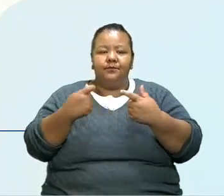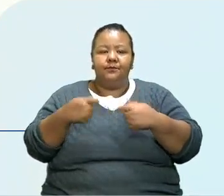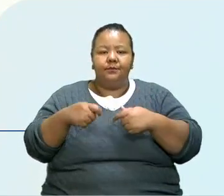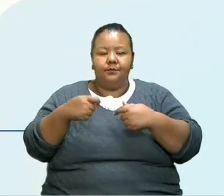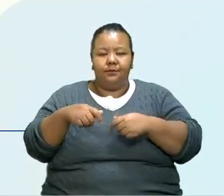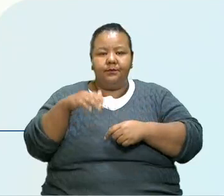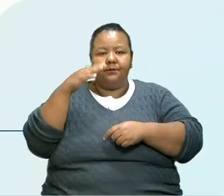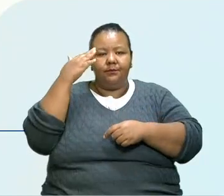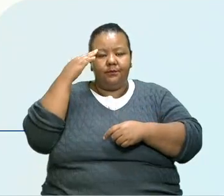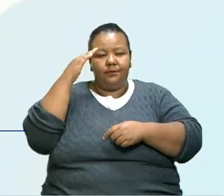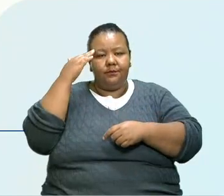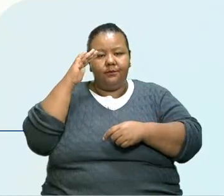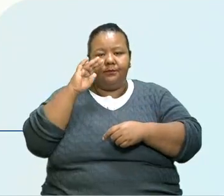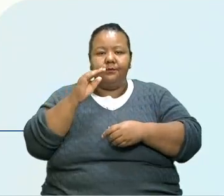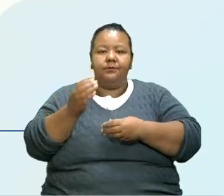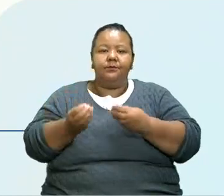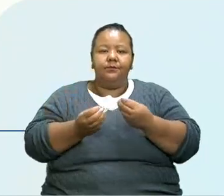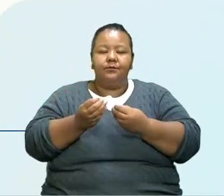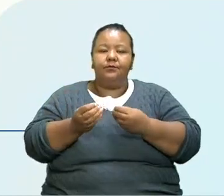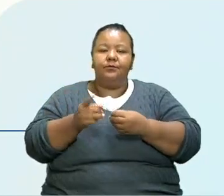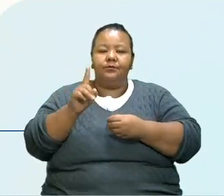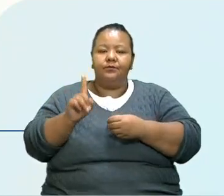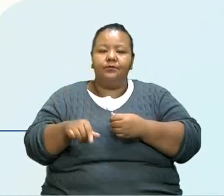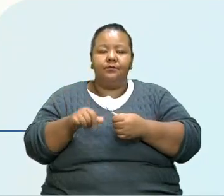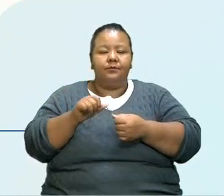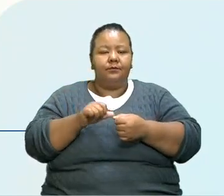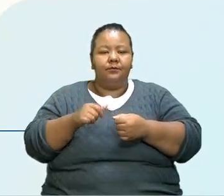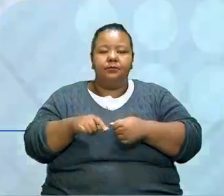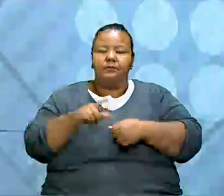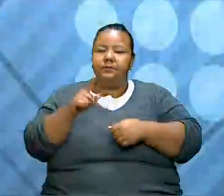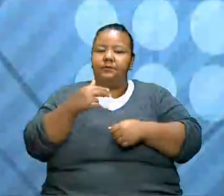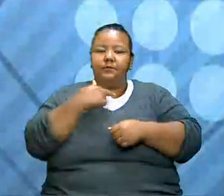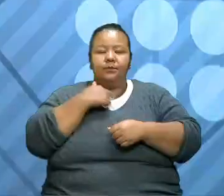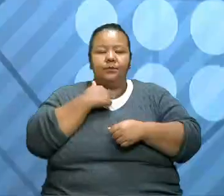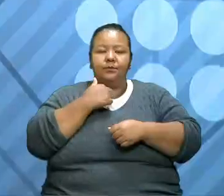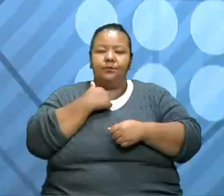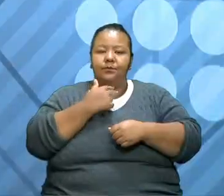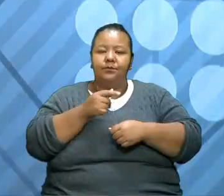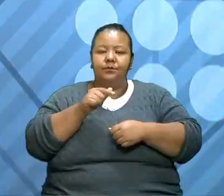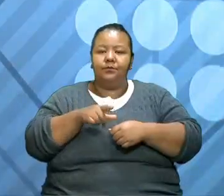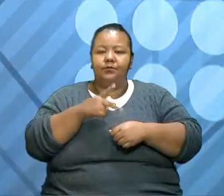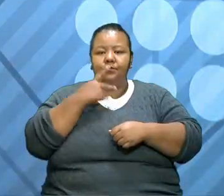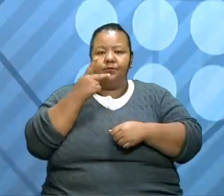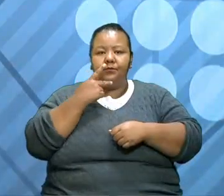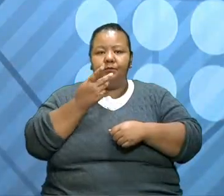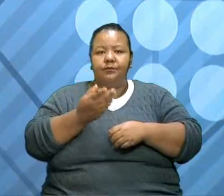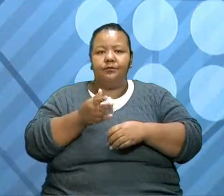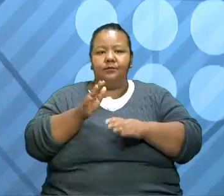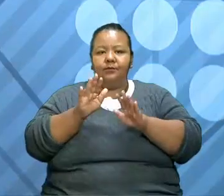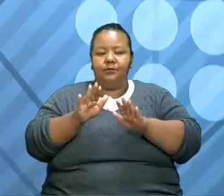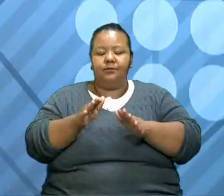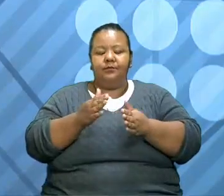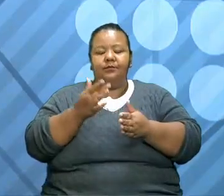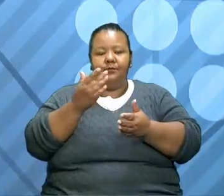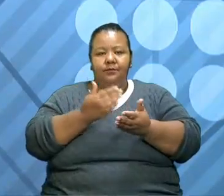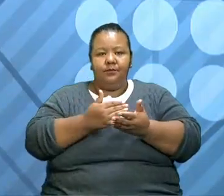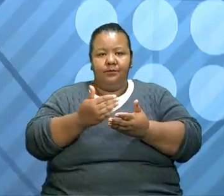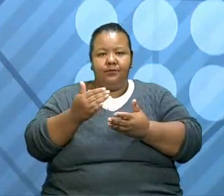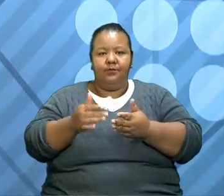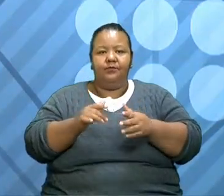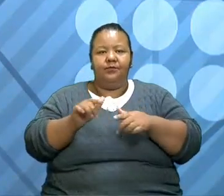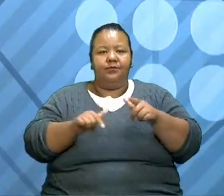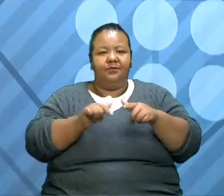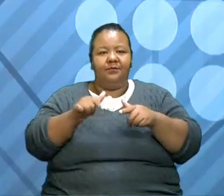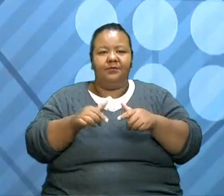saber como que vai ser feito. Eu não posso simplesmente falar assim, olha, a partir de hoje nós temos